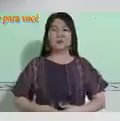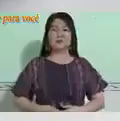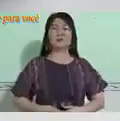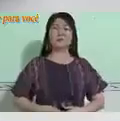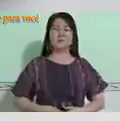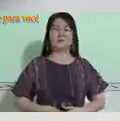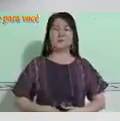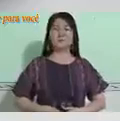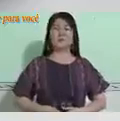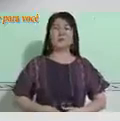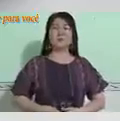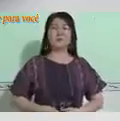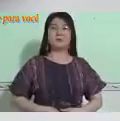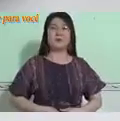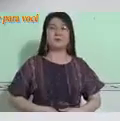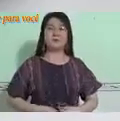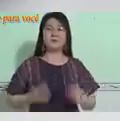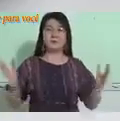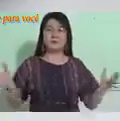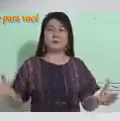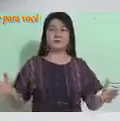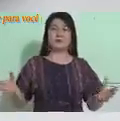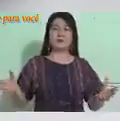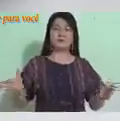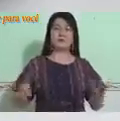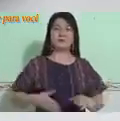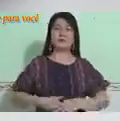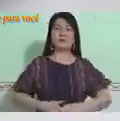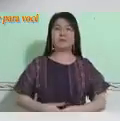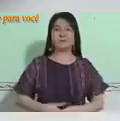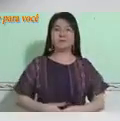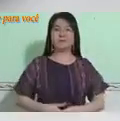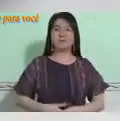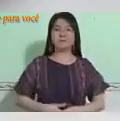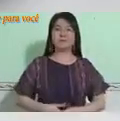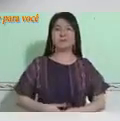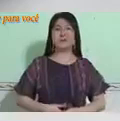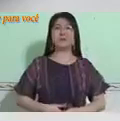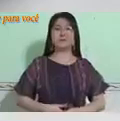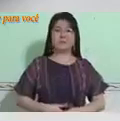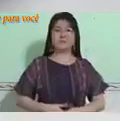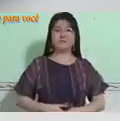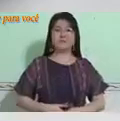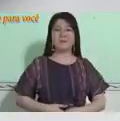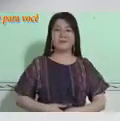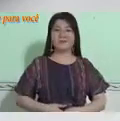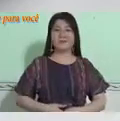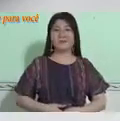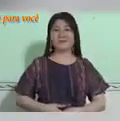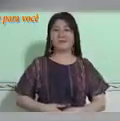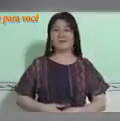os passos mais importantes perante uma tentativa de suicídio usando chamar a ajuda médica,